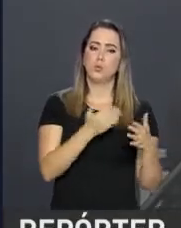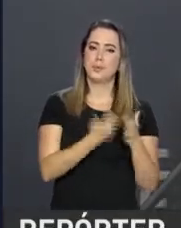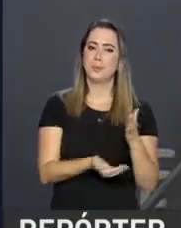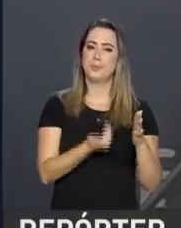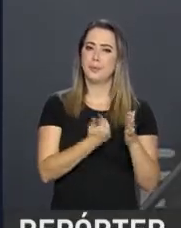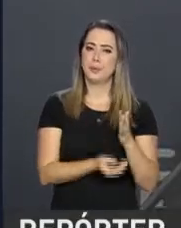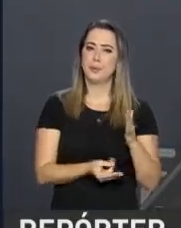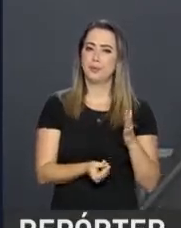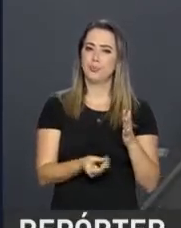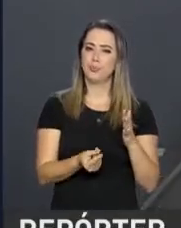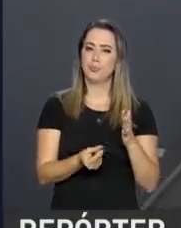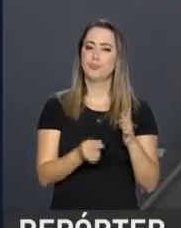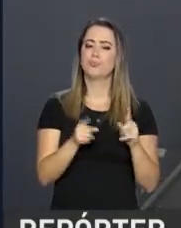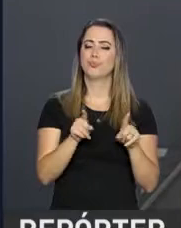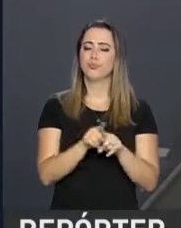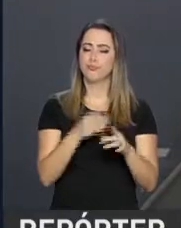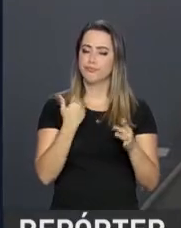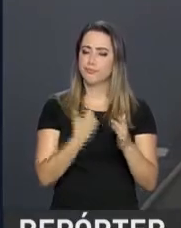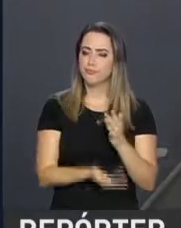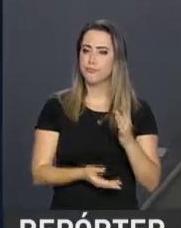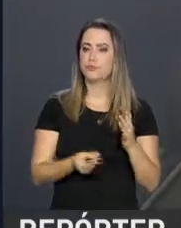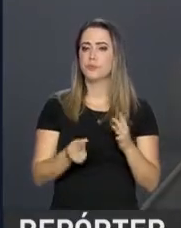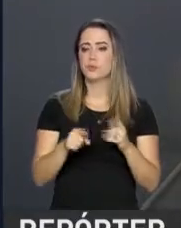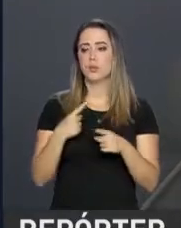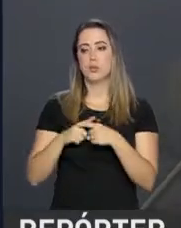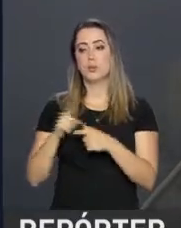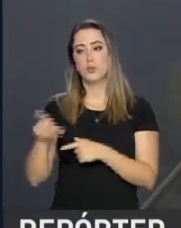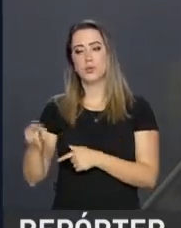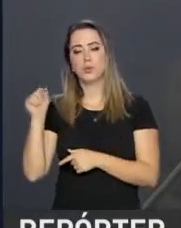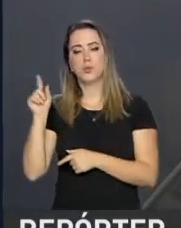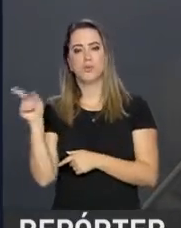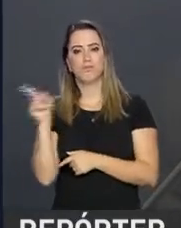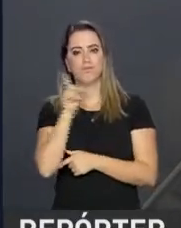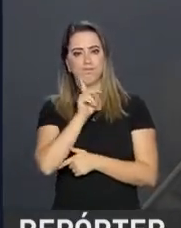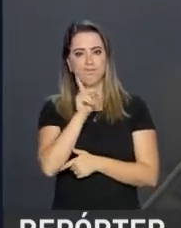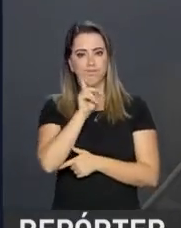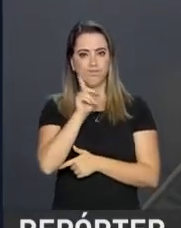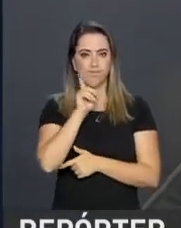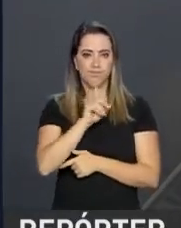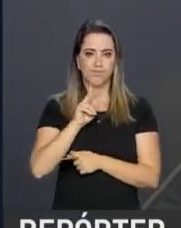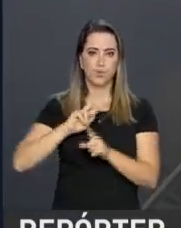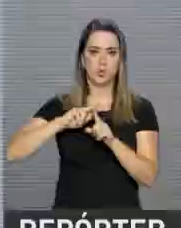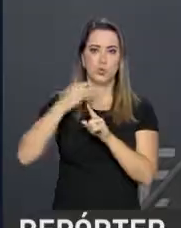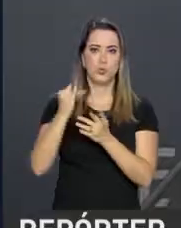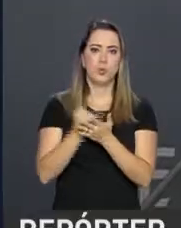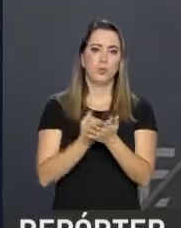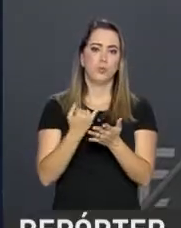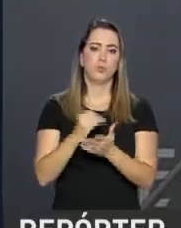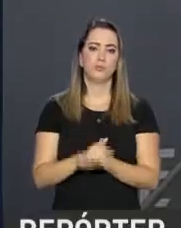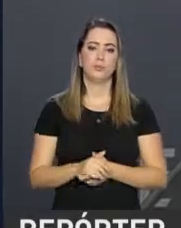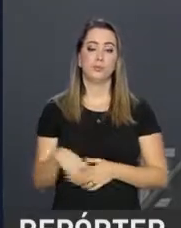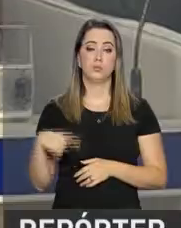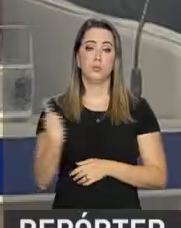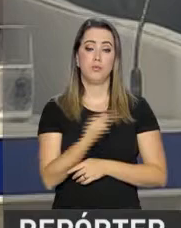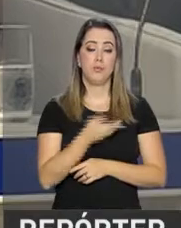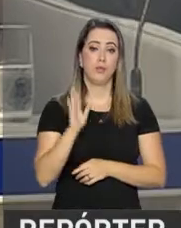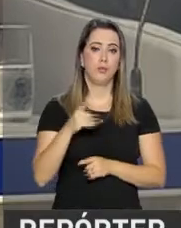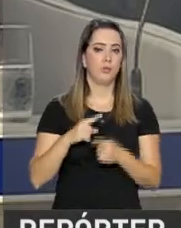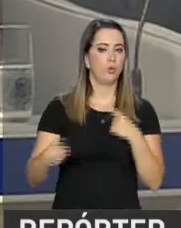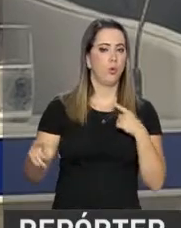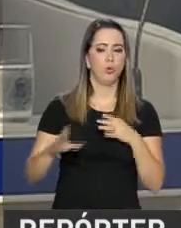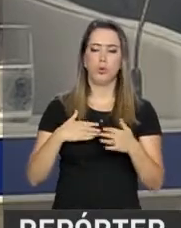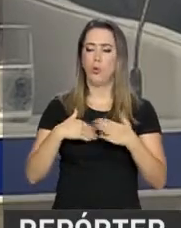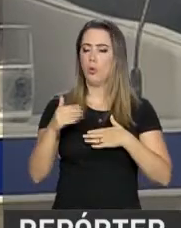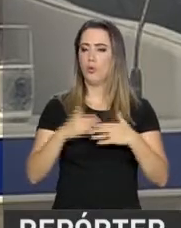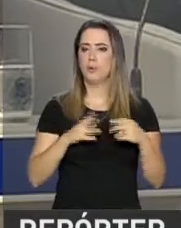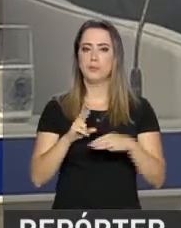países que tiveram prejuízos em função a dessa é medida tomada nós aqui somos contra todo